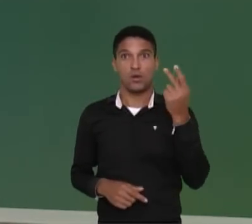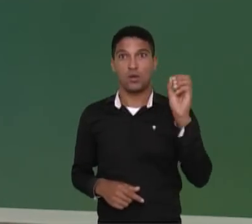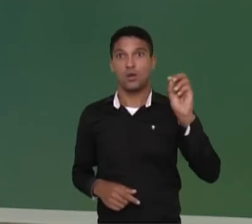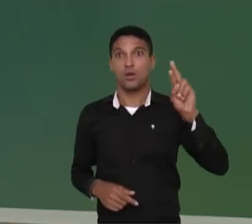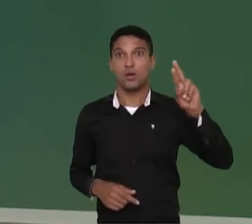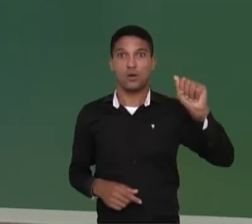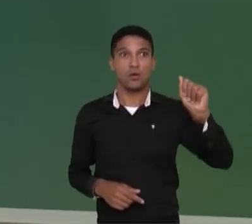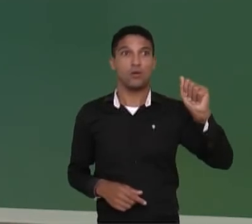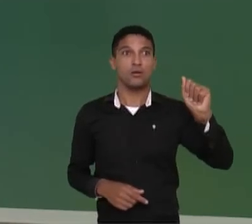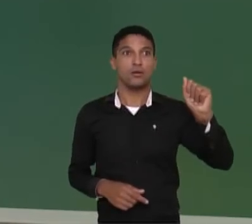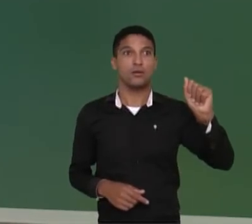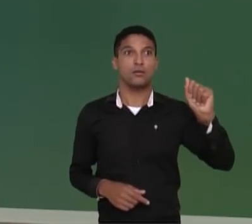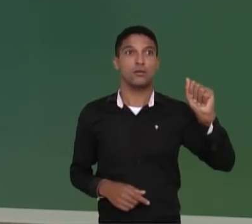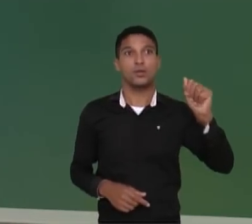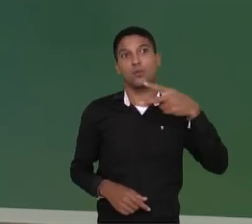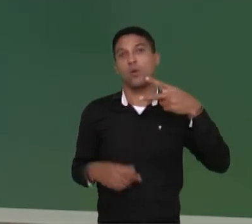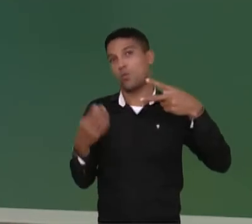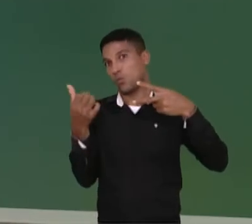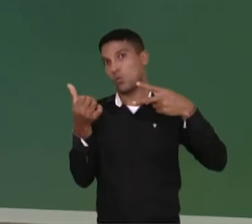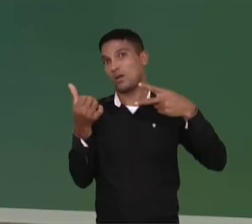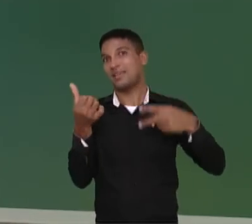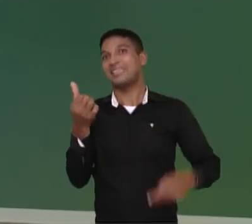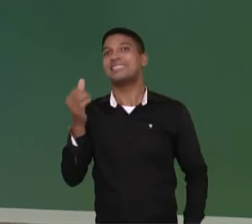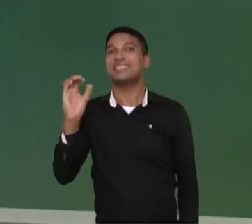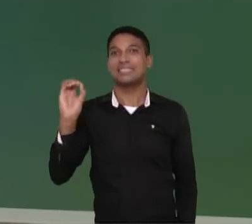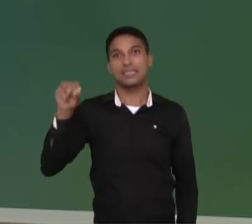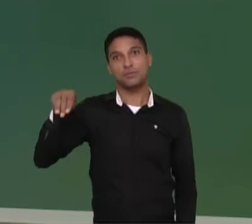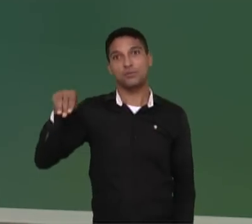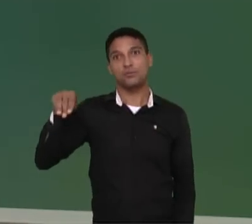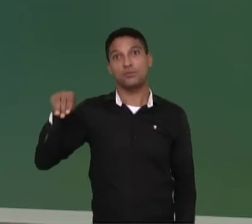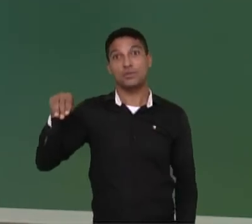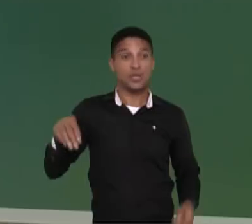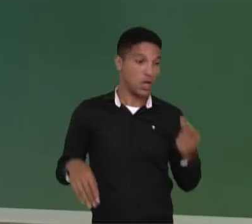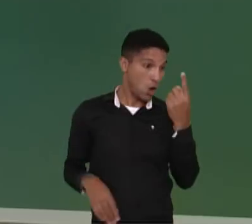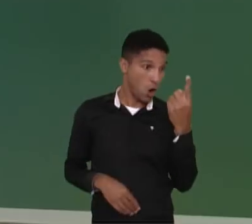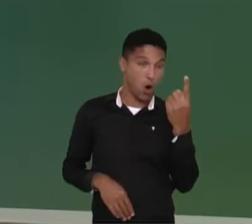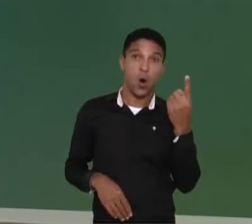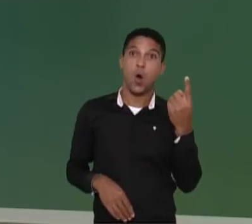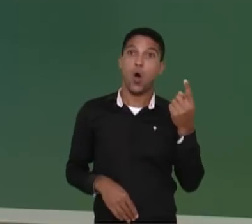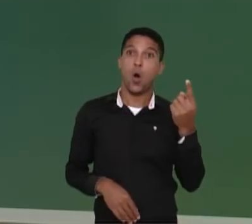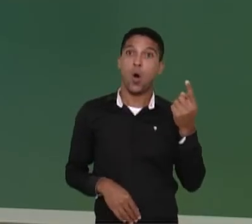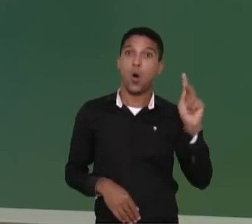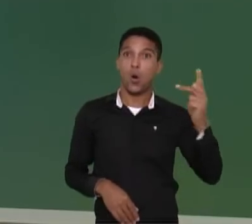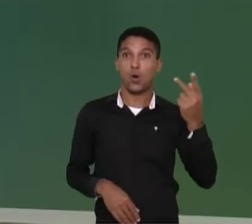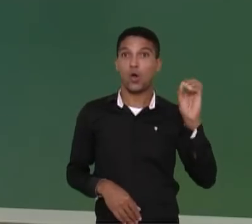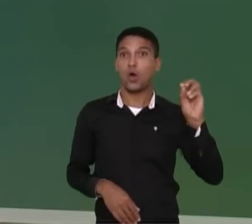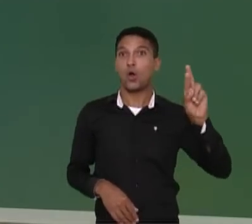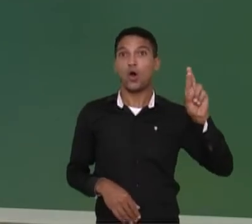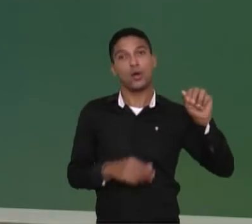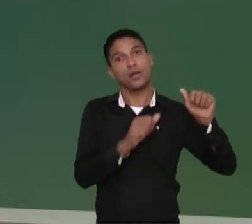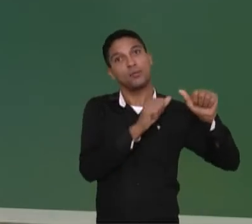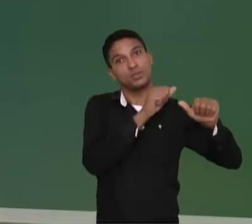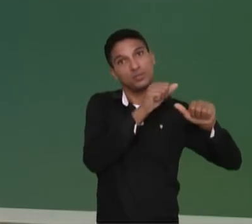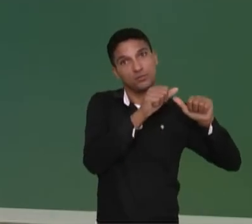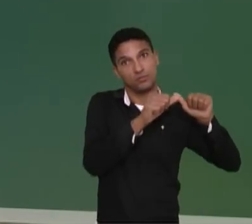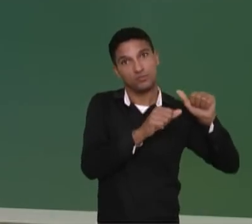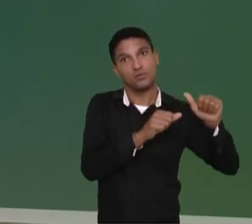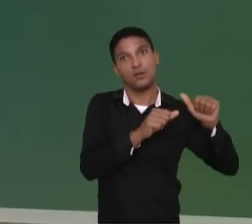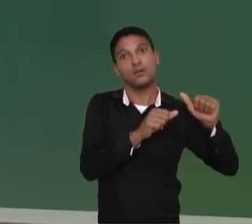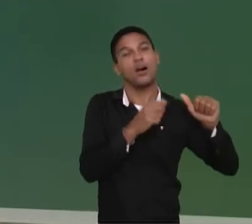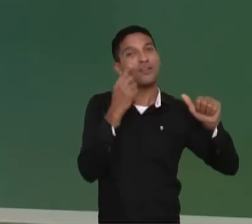enunciado do exercício solicitou. Só que eu tenho que transformar essa hora em minuto. Lembra lá, 1 hora igual a 60